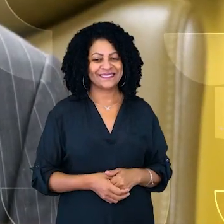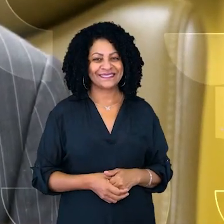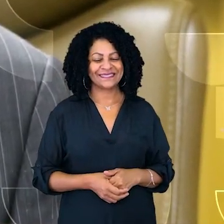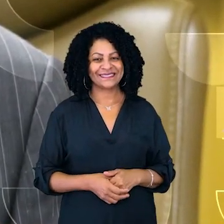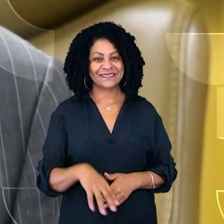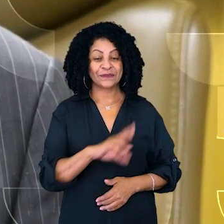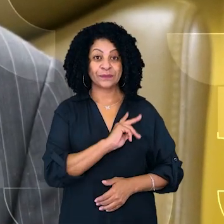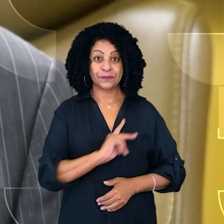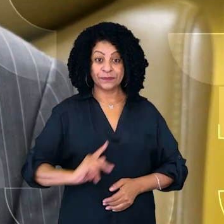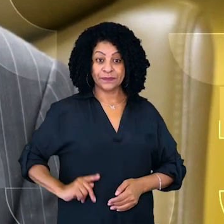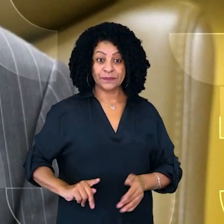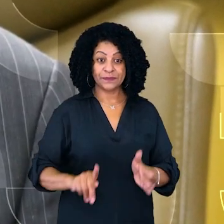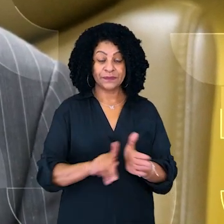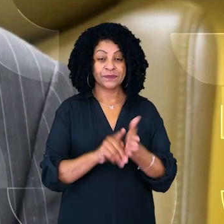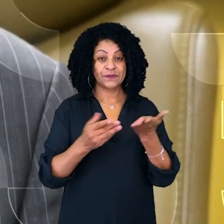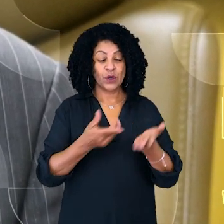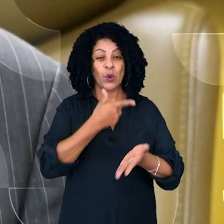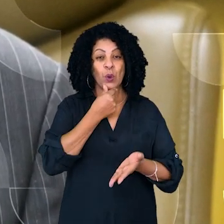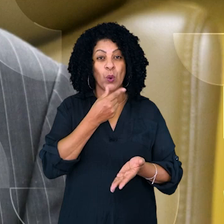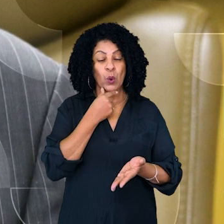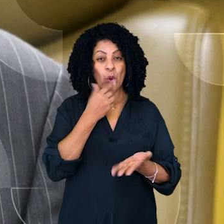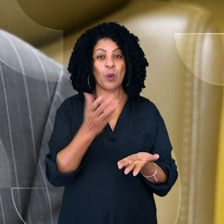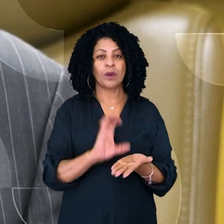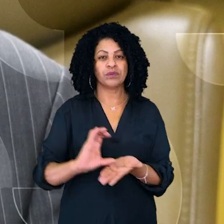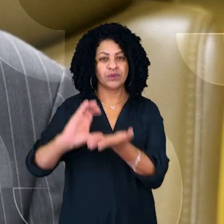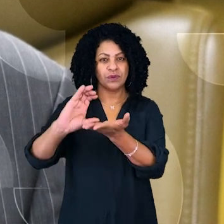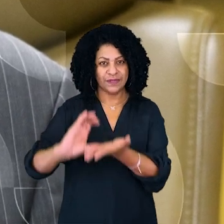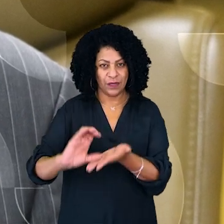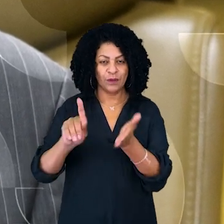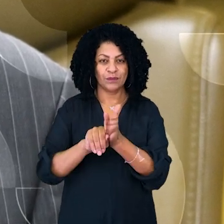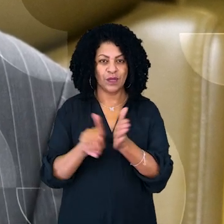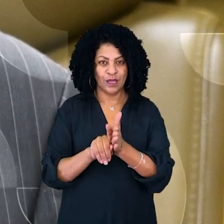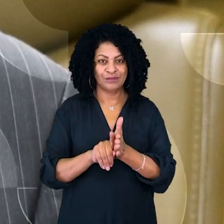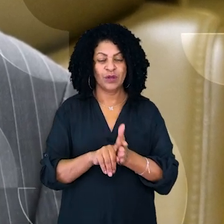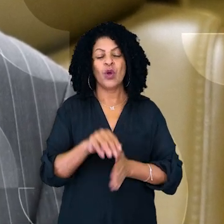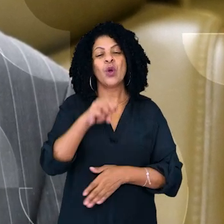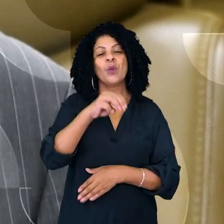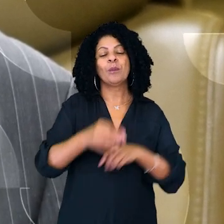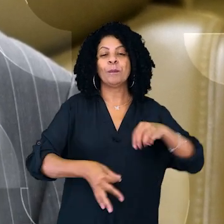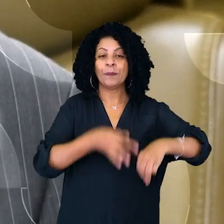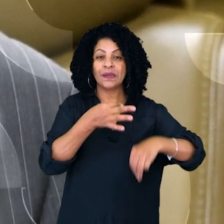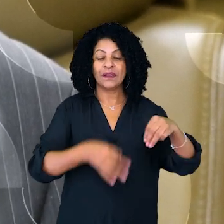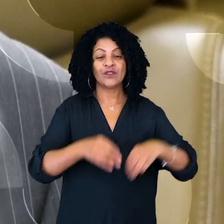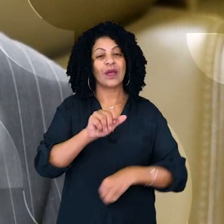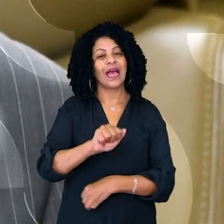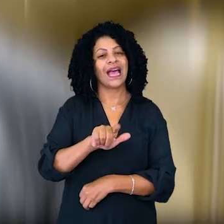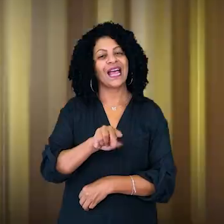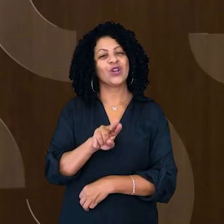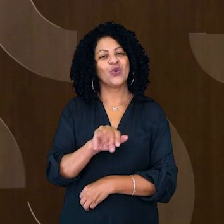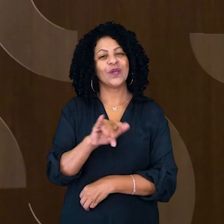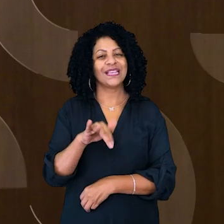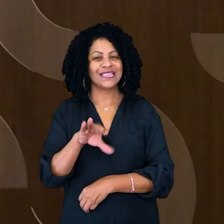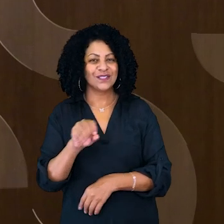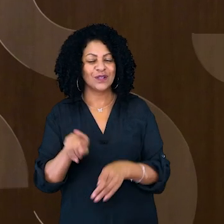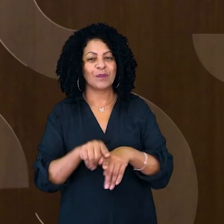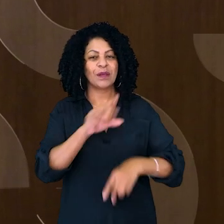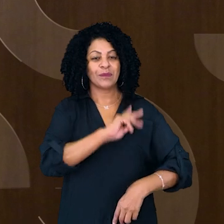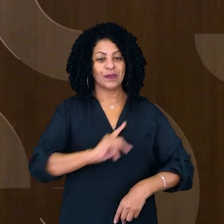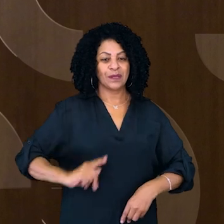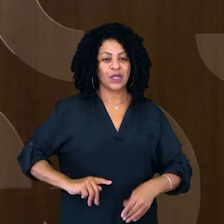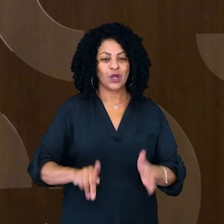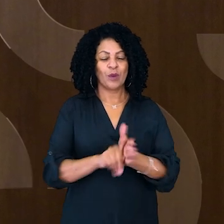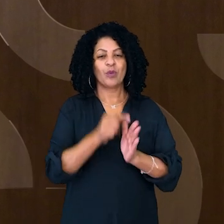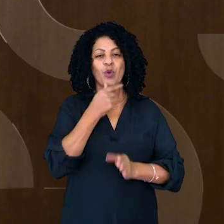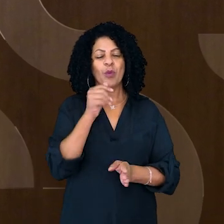O presidente do Tribunal Superior do Trabalho e do Conselho Superior da Justiça do Trabalho, ministro Aloísio Corrêa da Veiga, e o presidente do Supremo